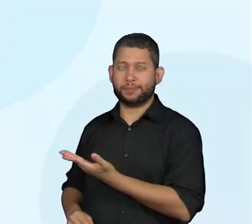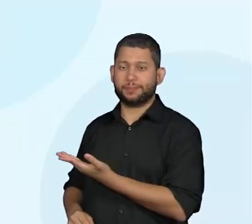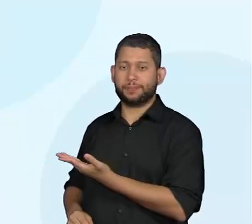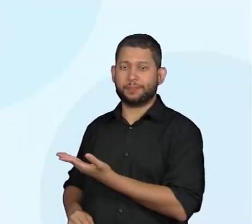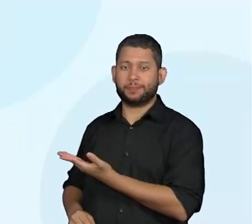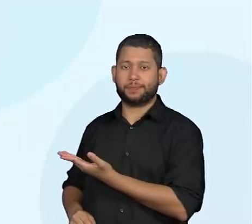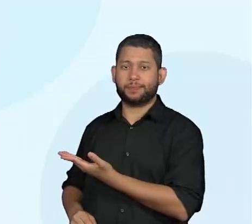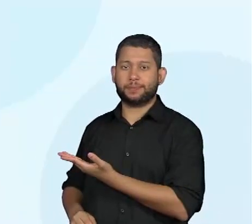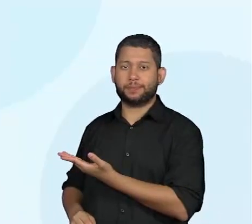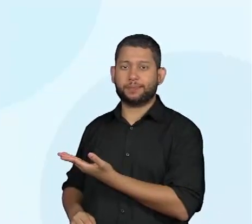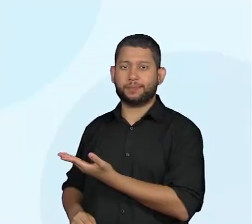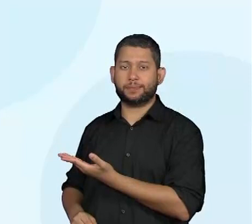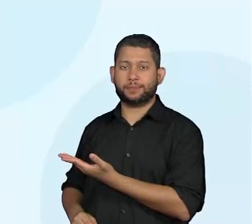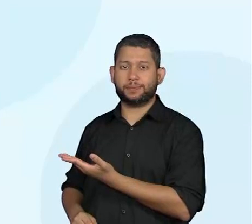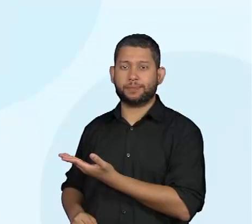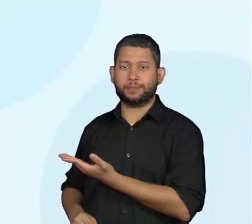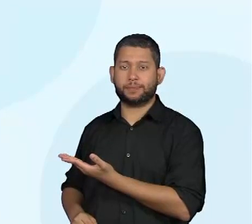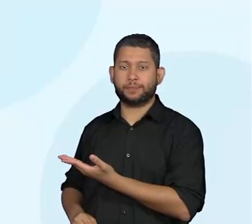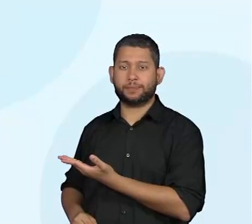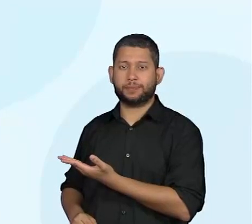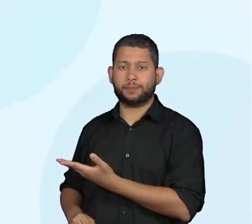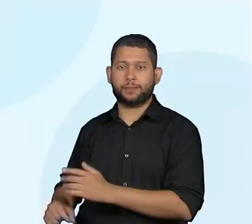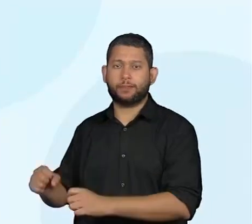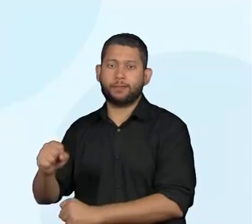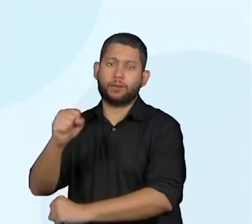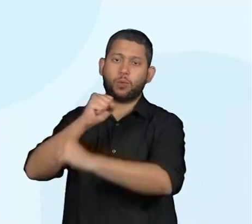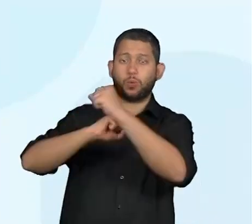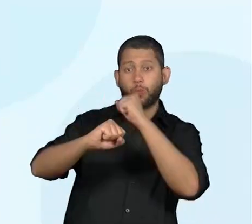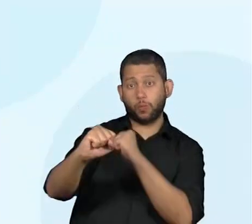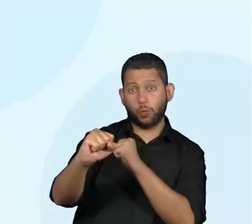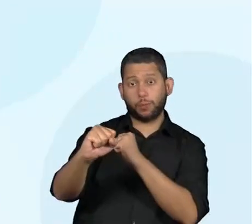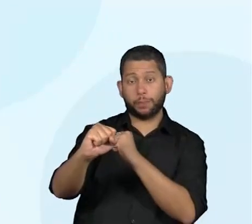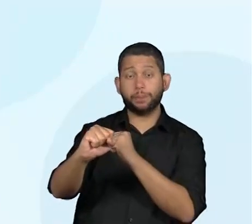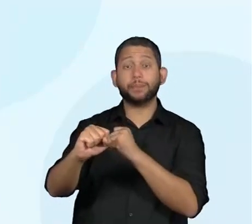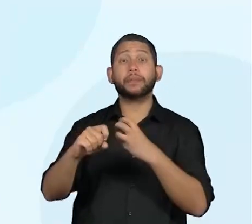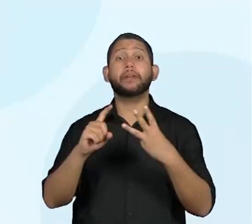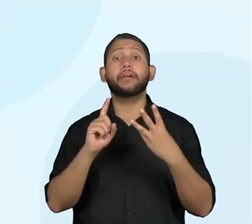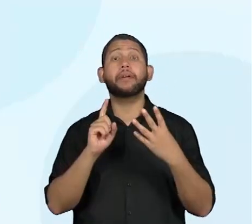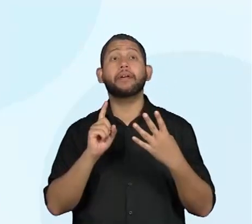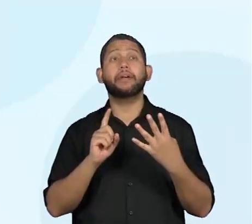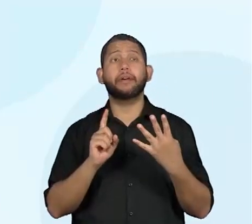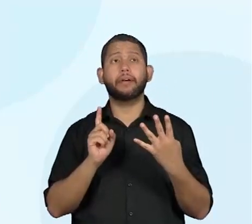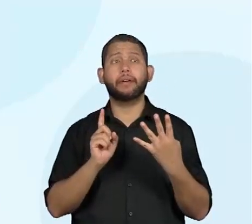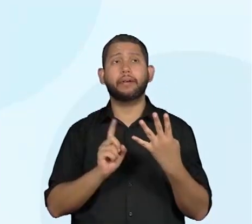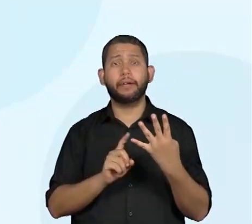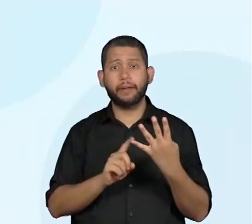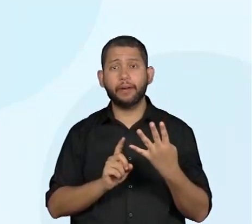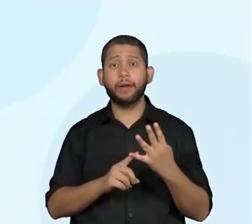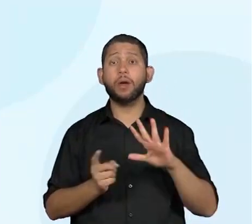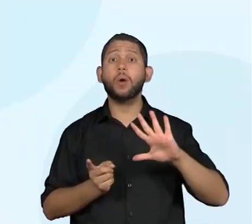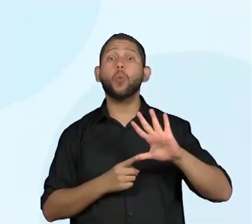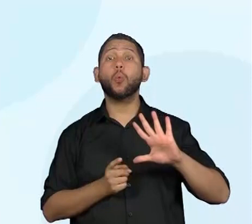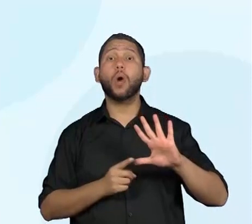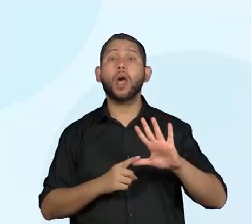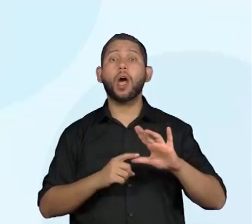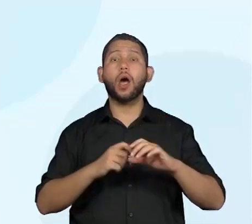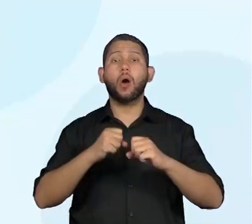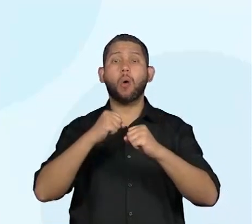Kung Fu. Mais alguma, professora Adriana? Boxe. Boxe.